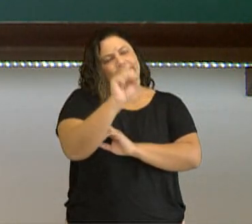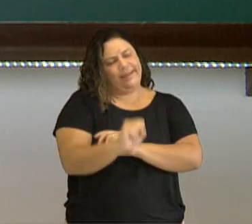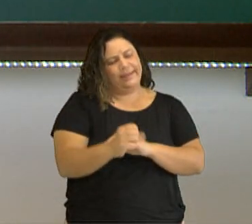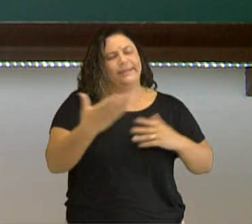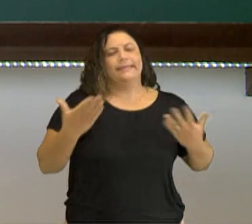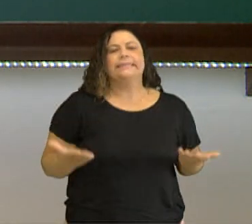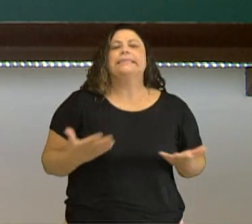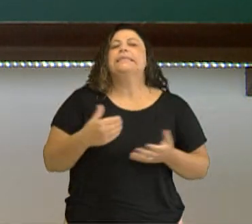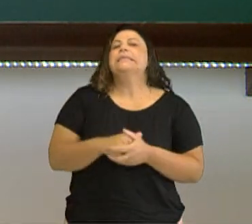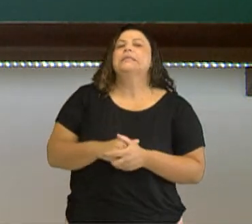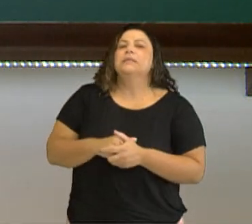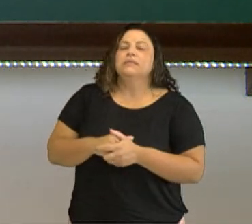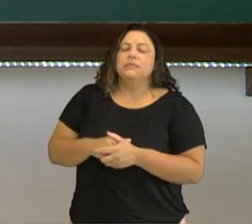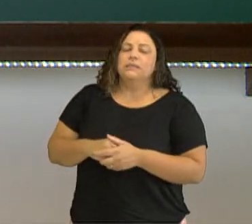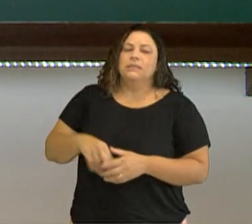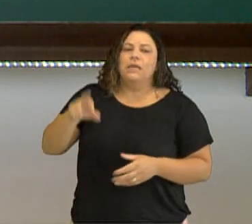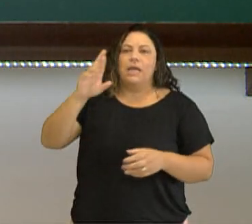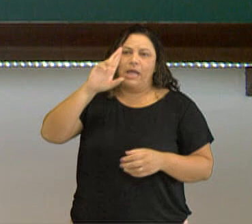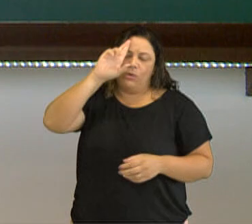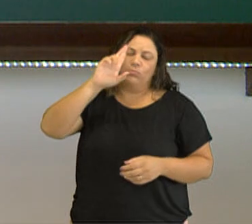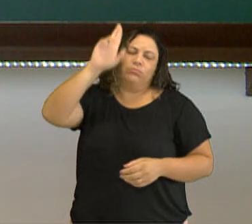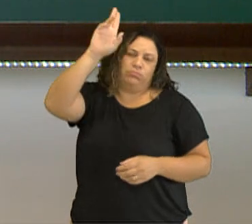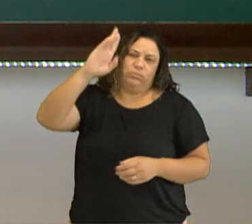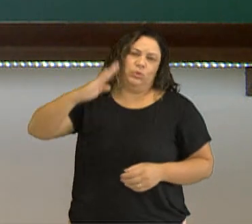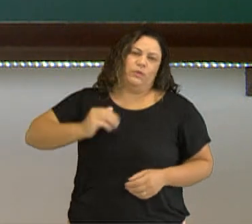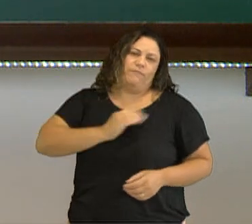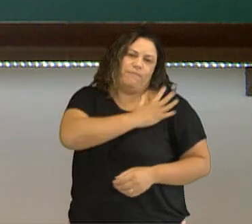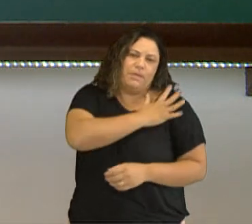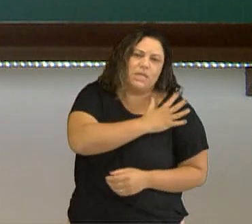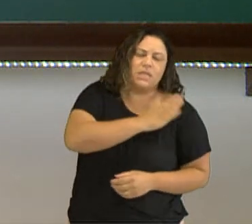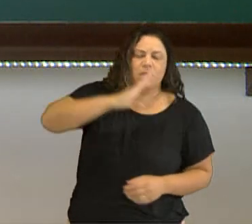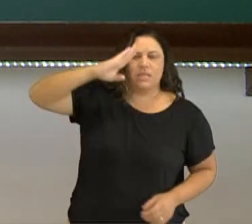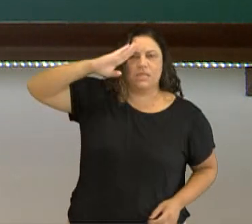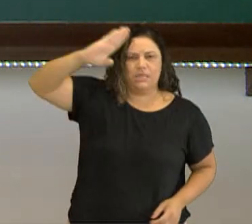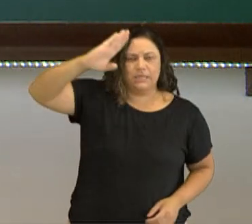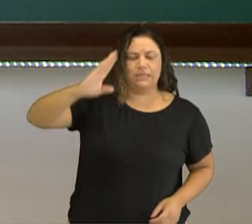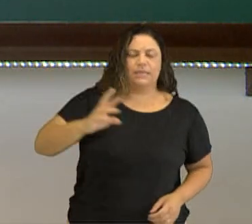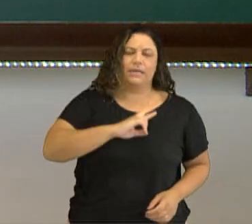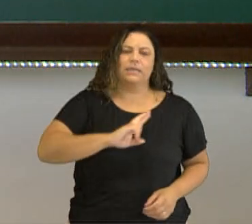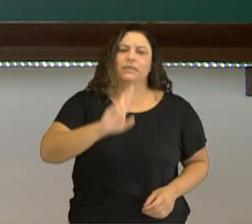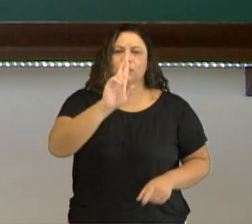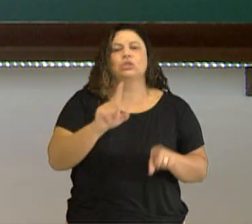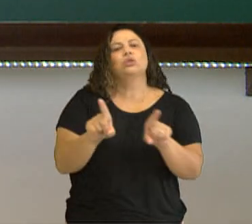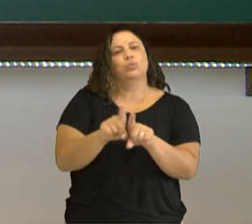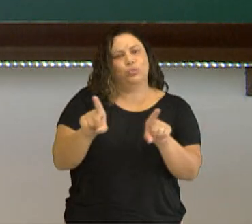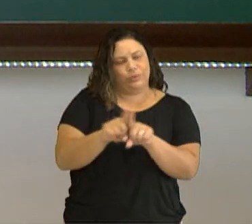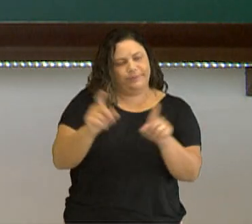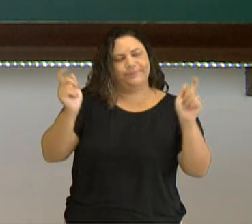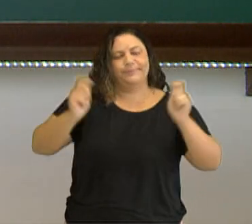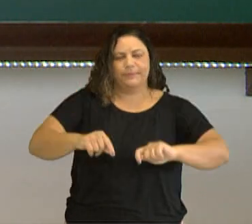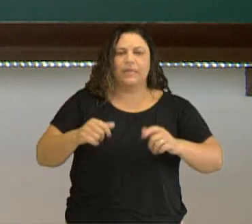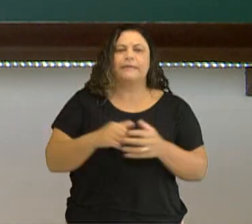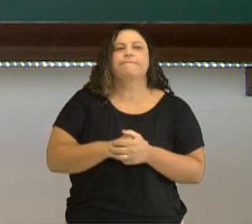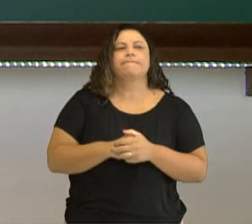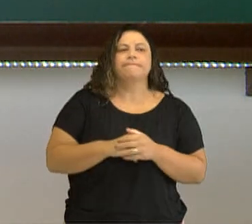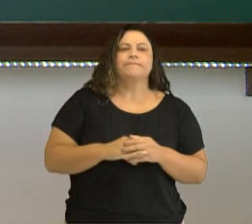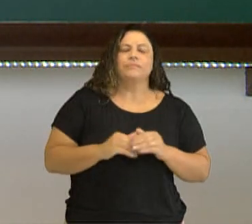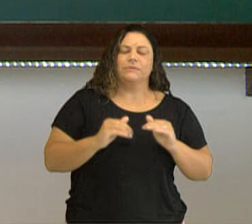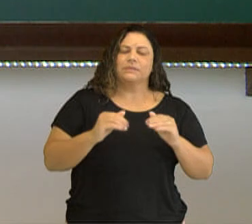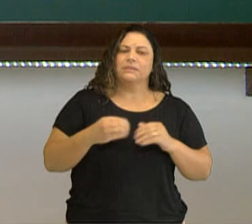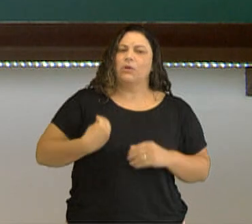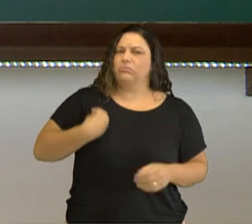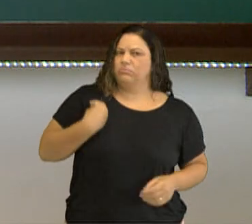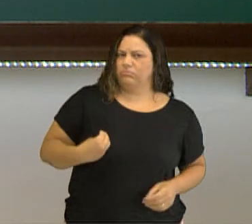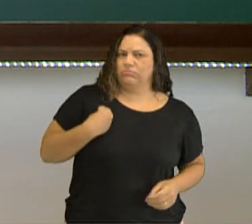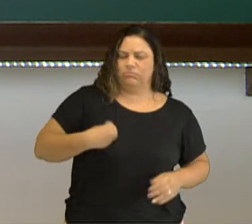do imperador, que era o chefe militar e era também o chefe religioso. Os incas, eles habitavam aí as regiões elevadas